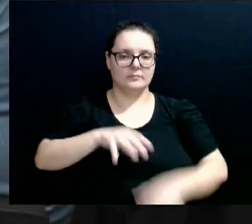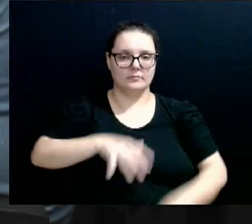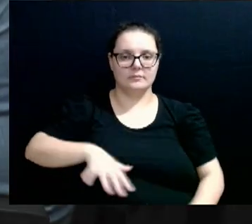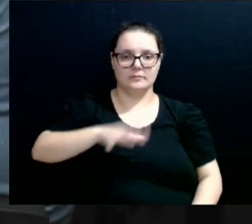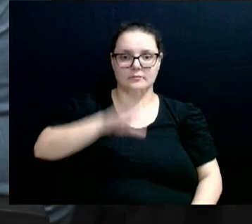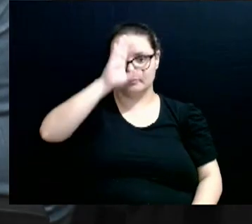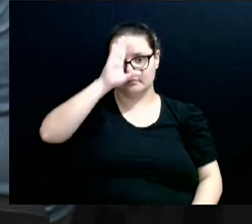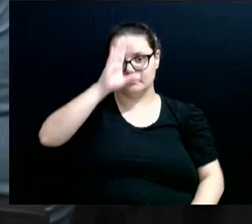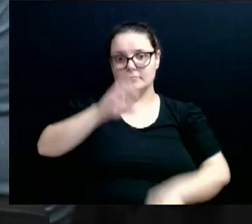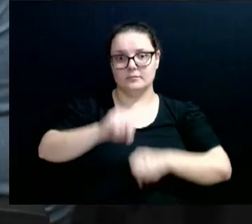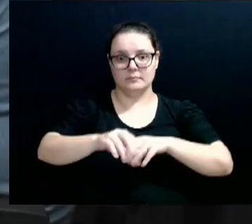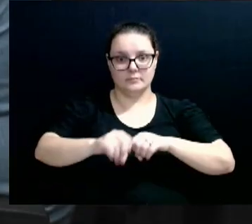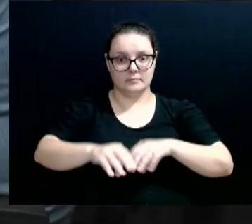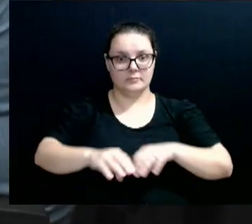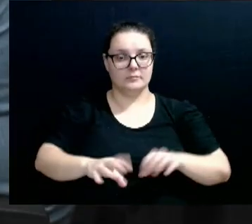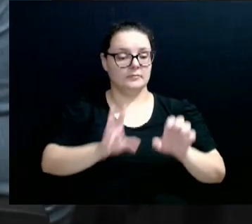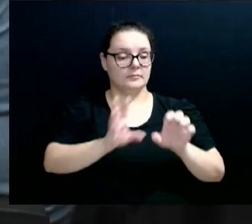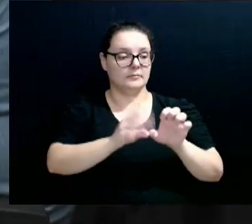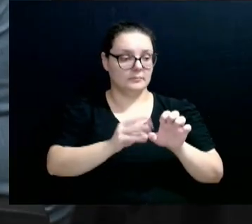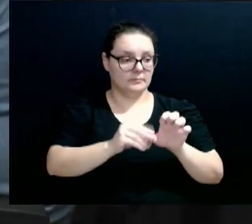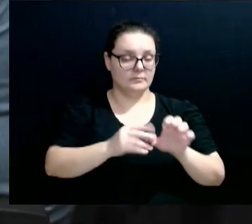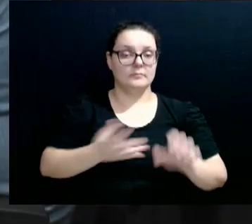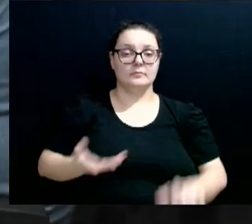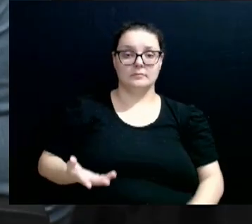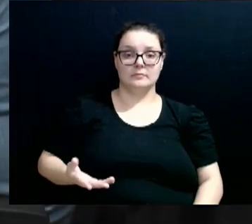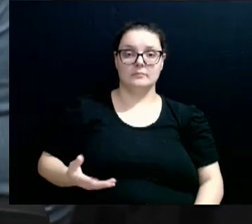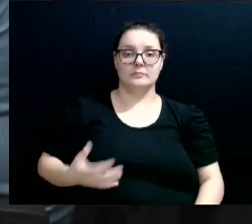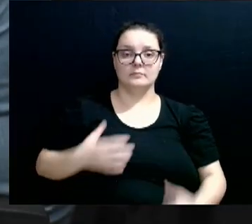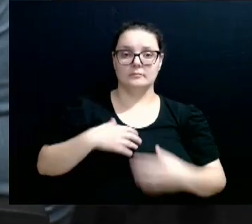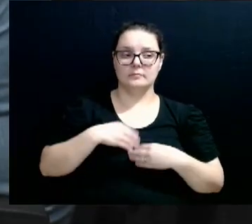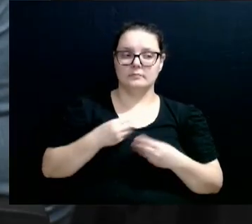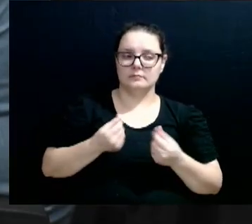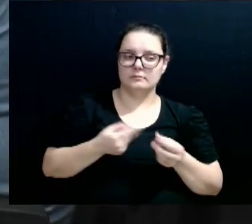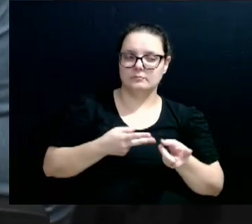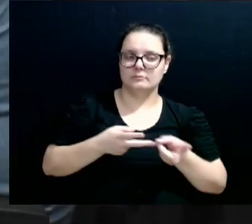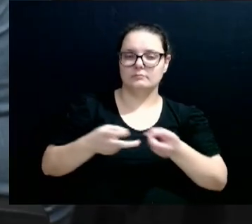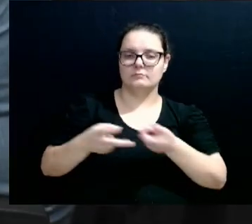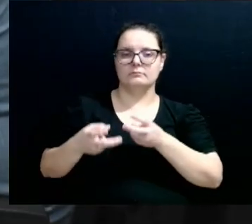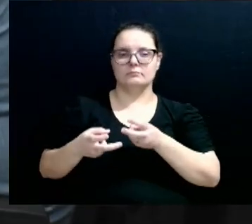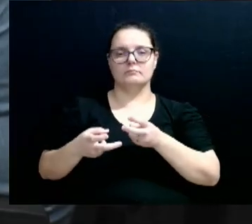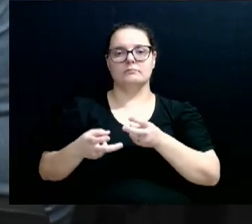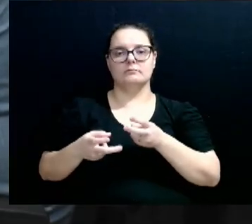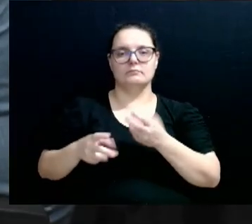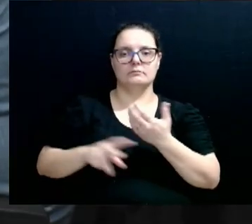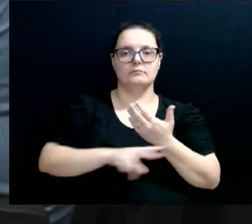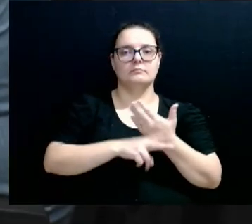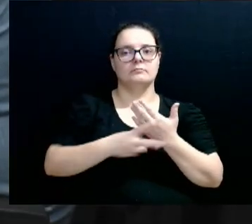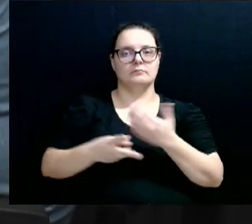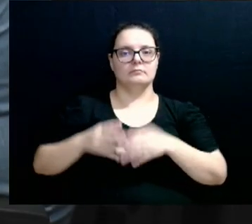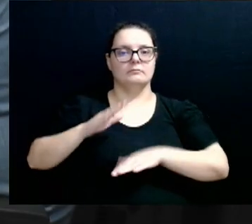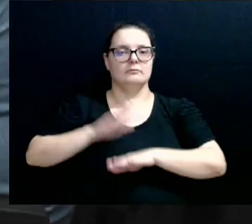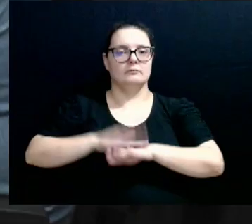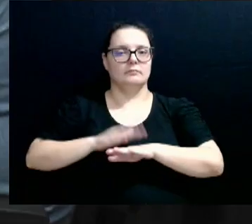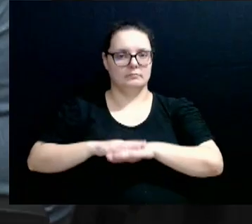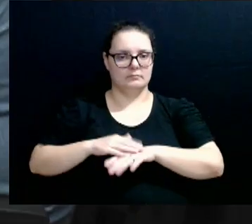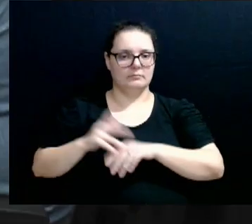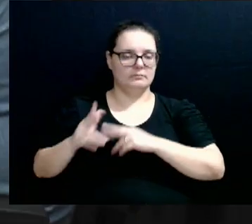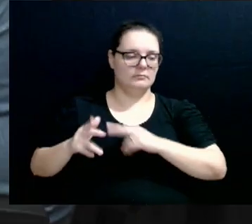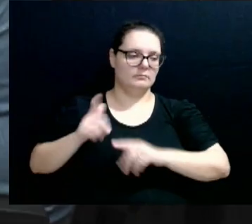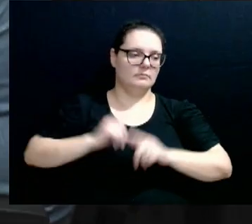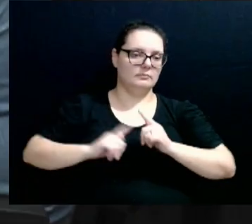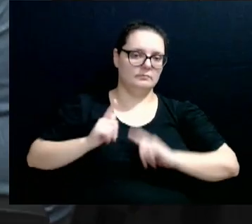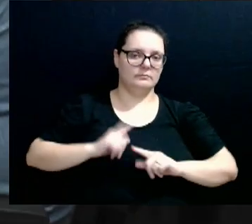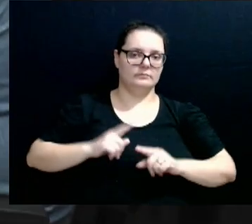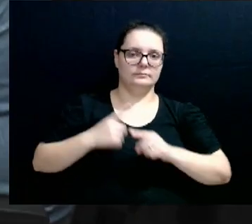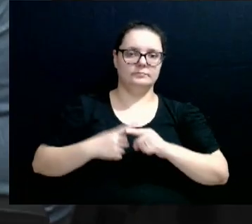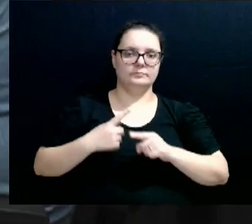e adultos, eu acho que isso cria uma sensibilidade, um olhar que reverbera na sua atuação como gestor. Porque eu